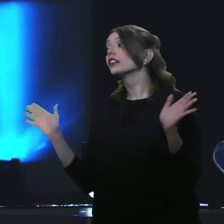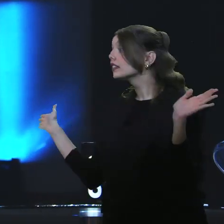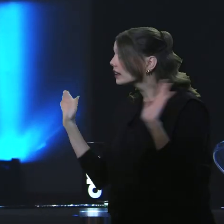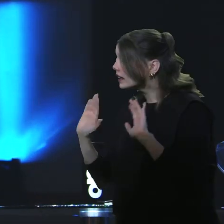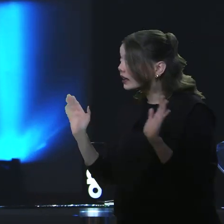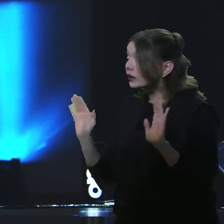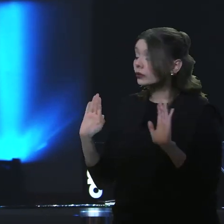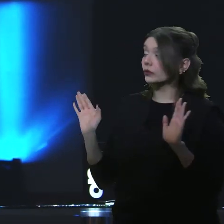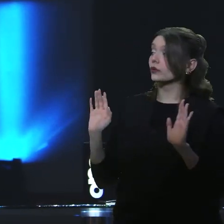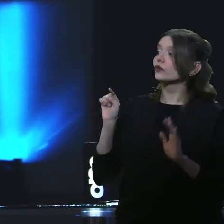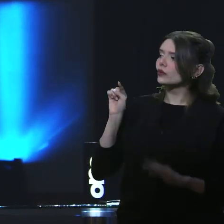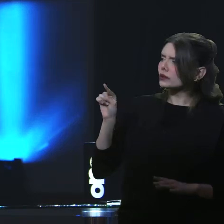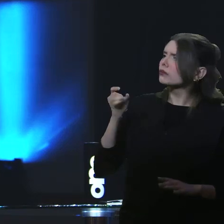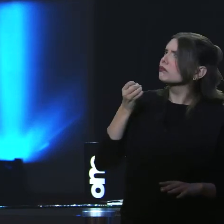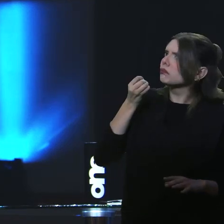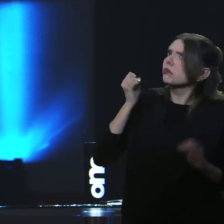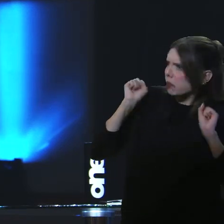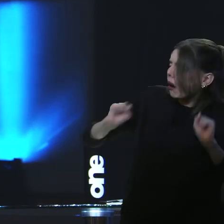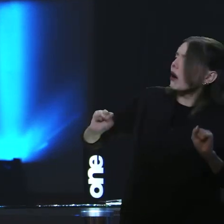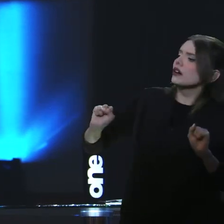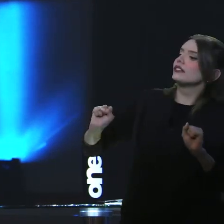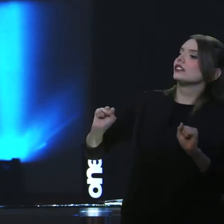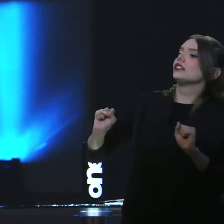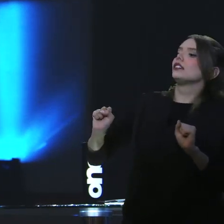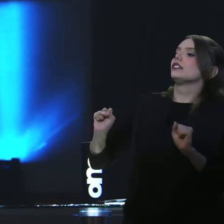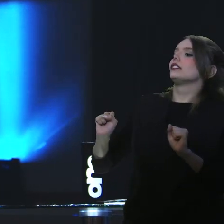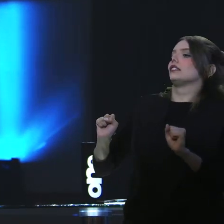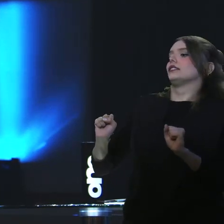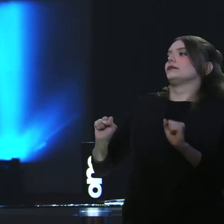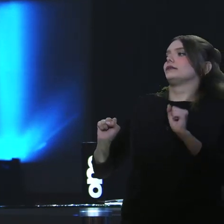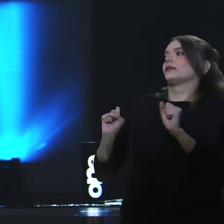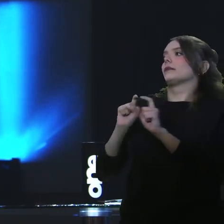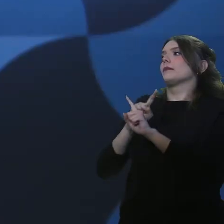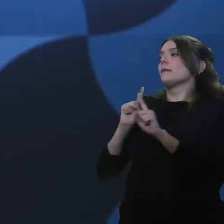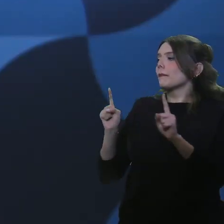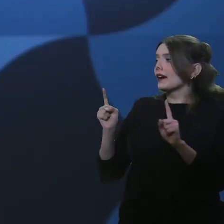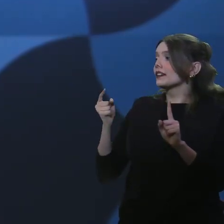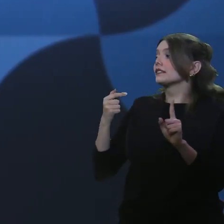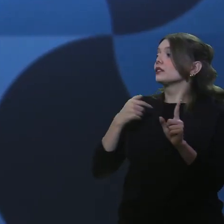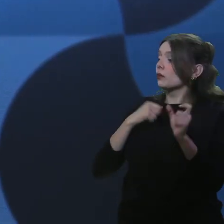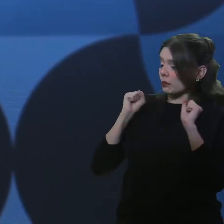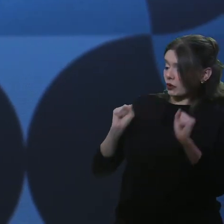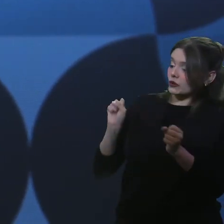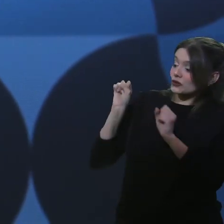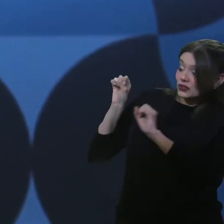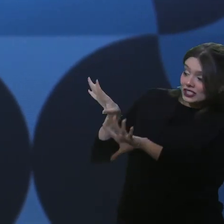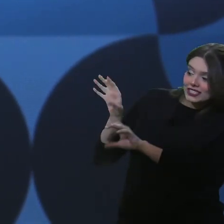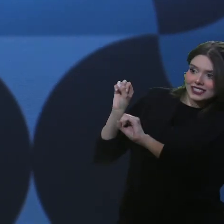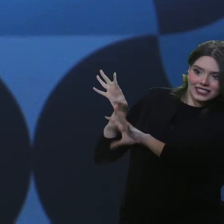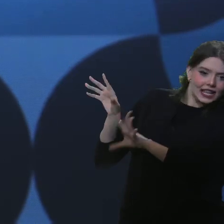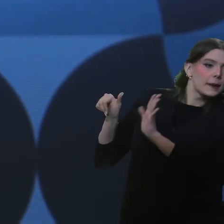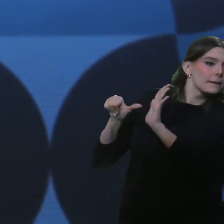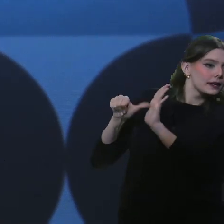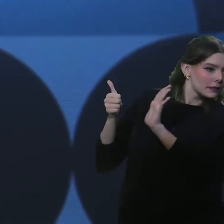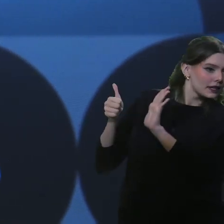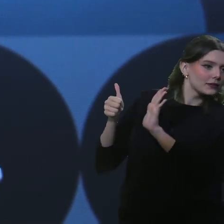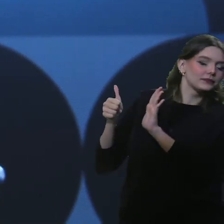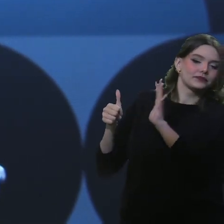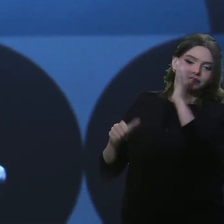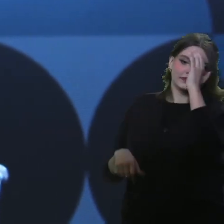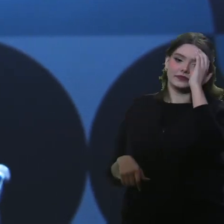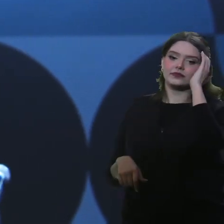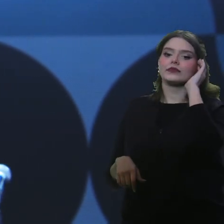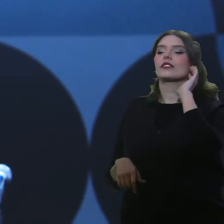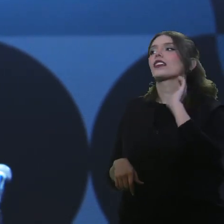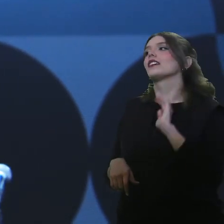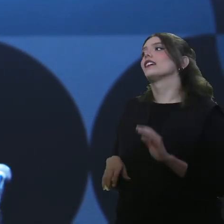foi bem, vai chegar, você vai conseguir fazer, mas deixa o papai te ensinando e tal. Hoje, a Bia, eu como um pai orgulhoso tenho que falar, a Bia